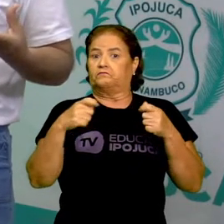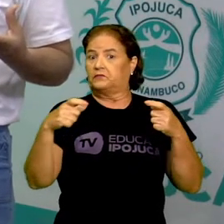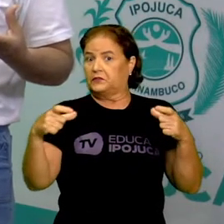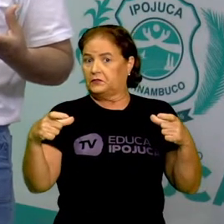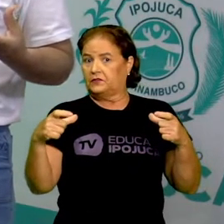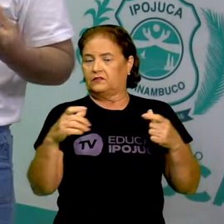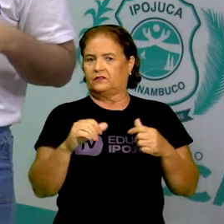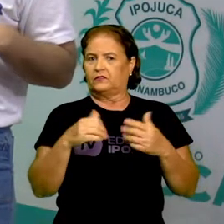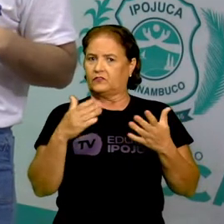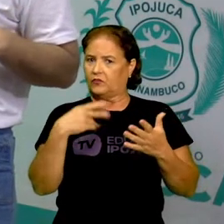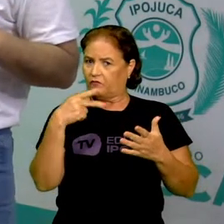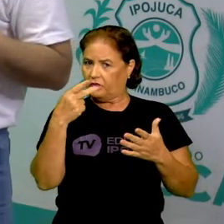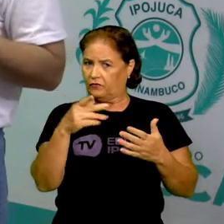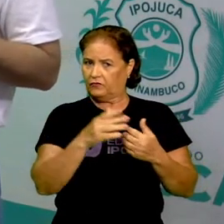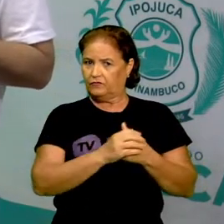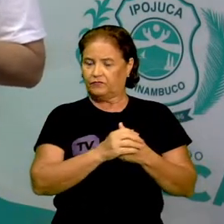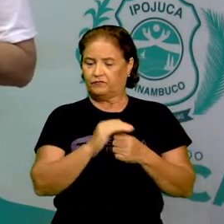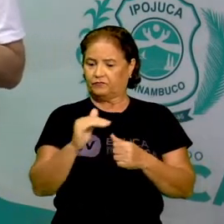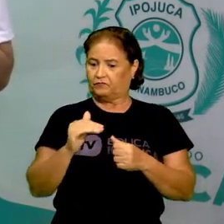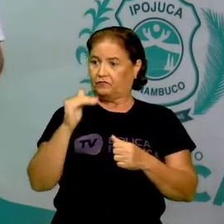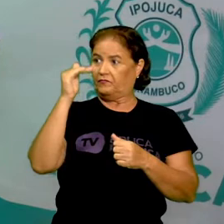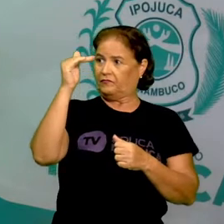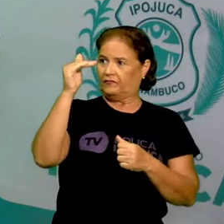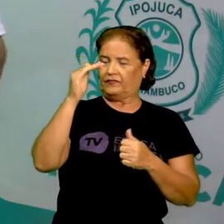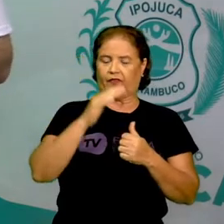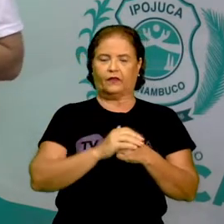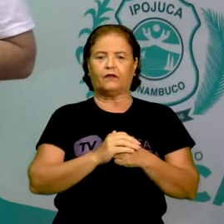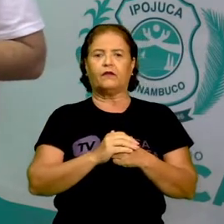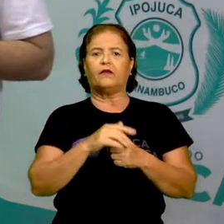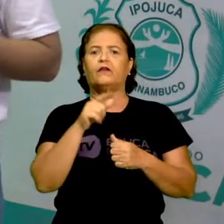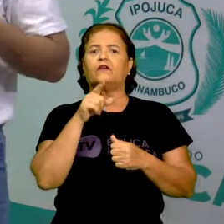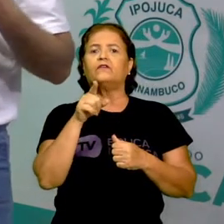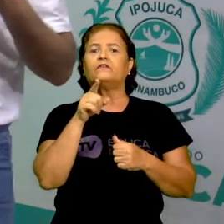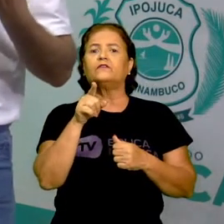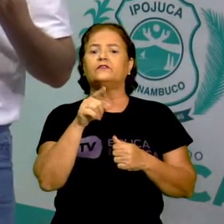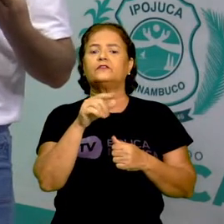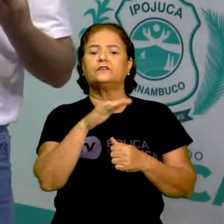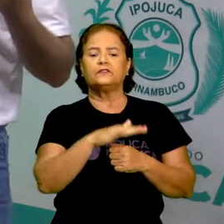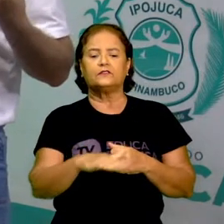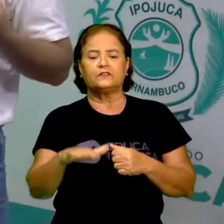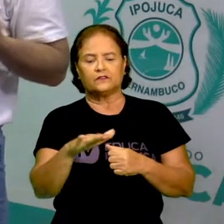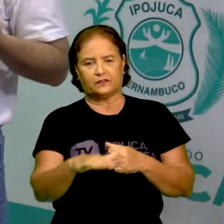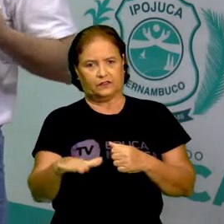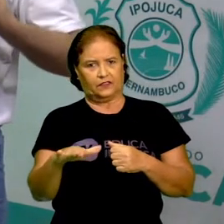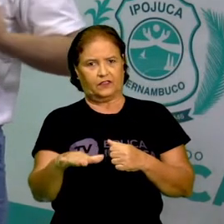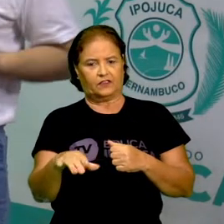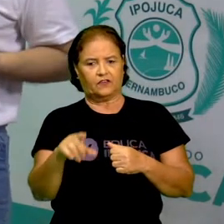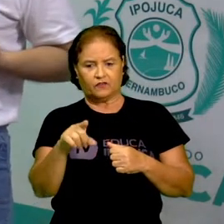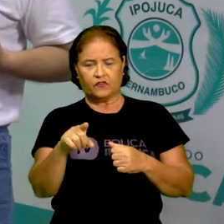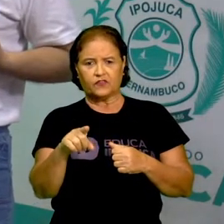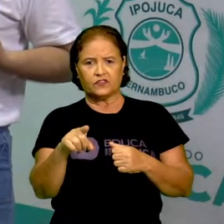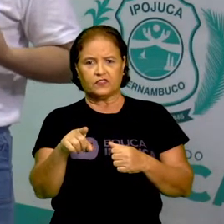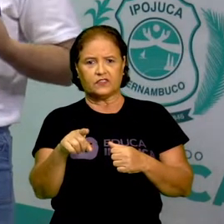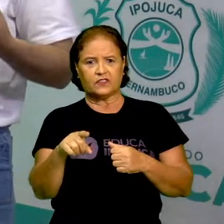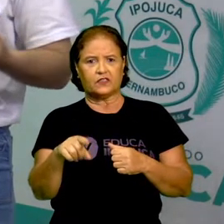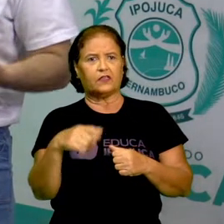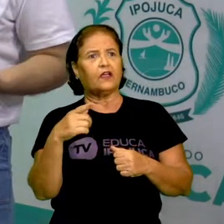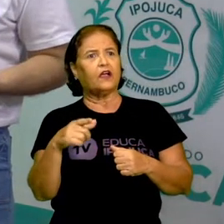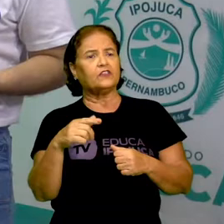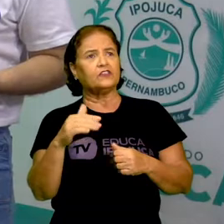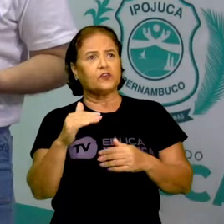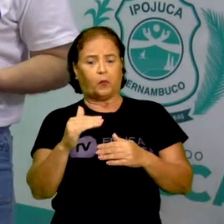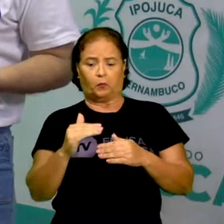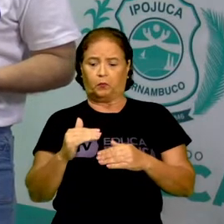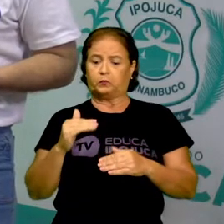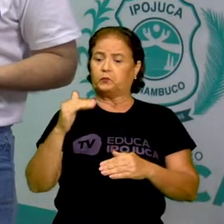isso para vocês? Bom, e vocês, crianças? Você se acha grande ou se